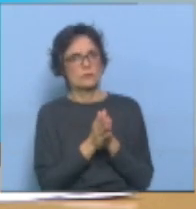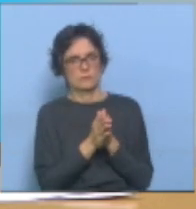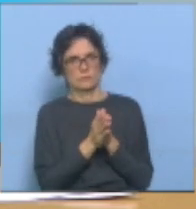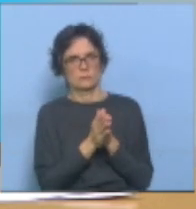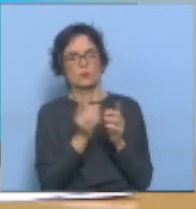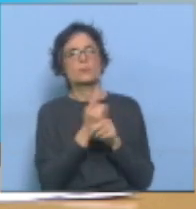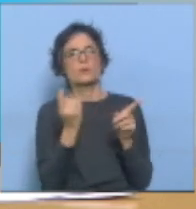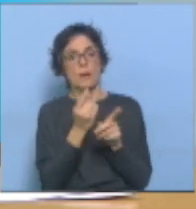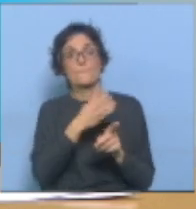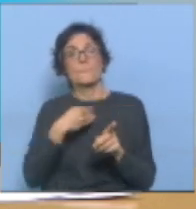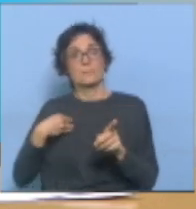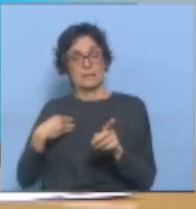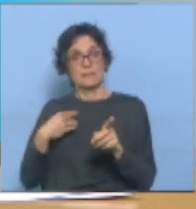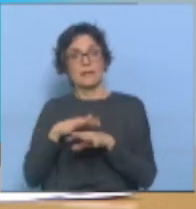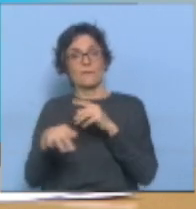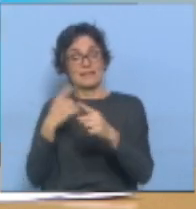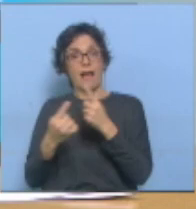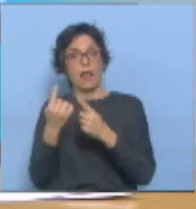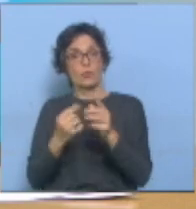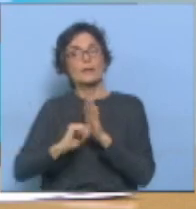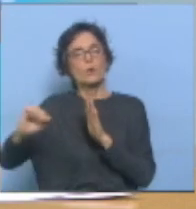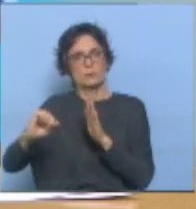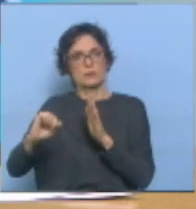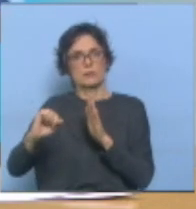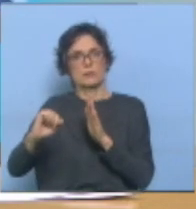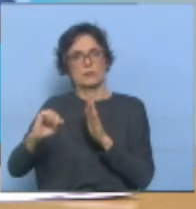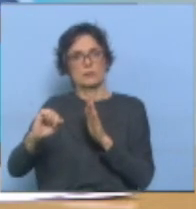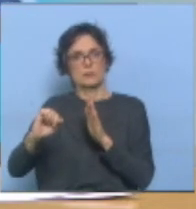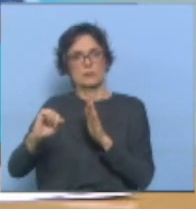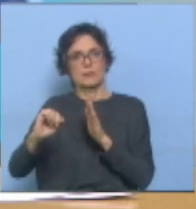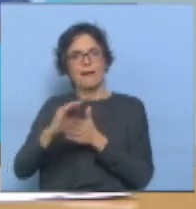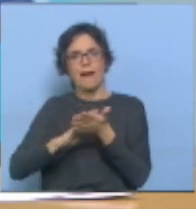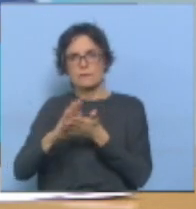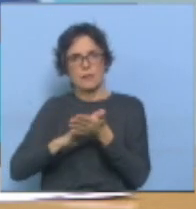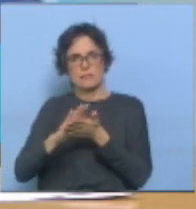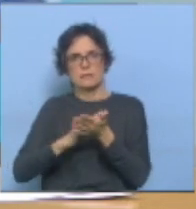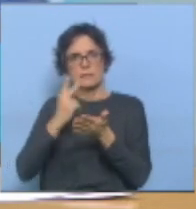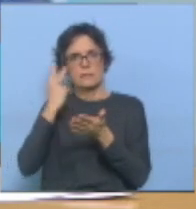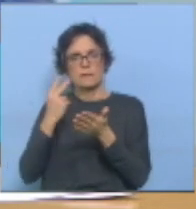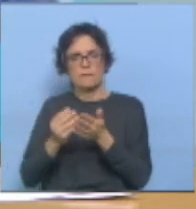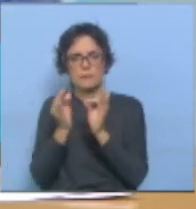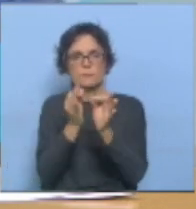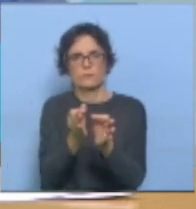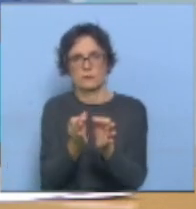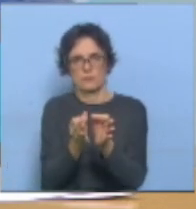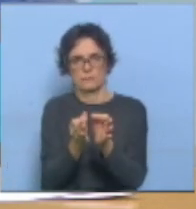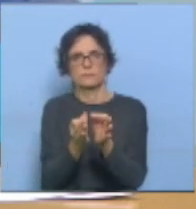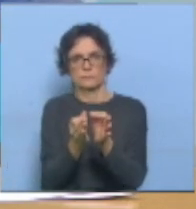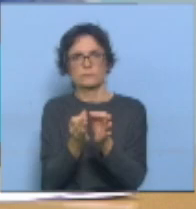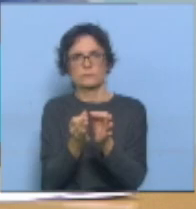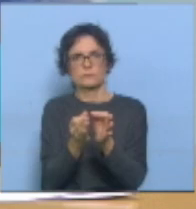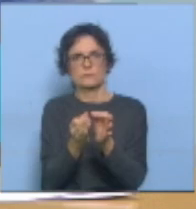medicina, e a sociedade descarta pessoas, em vez de as ajudar, em vez de perceber o que é que está ali, de